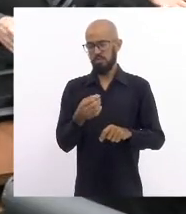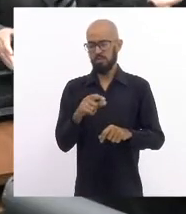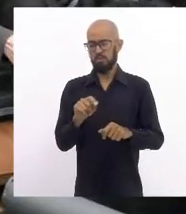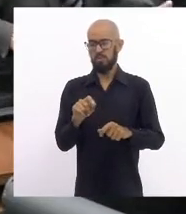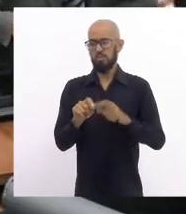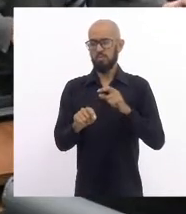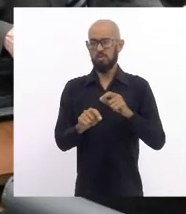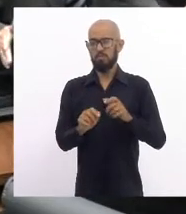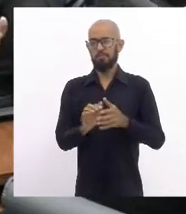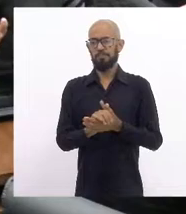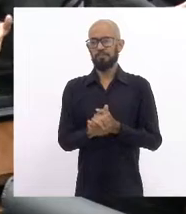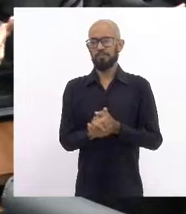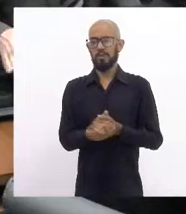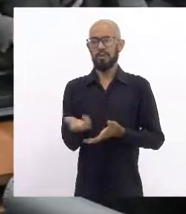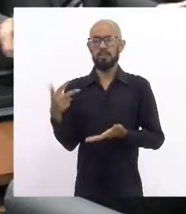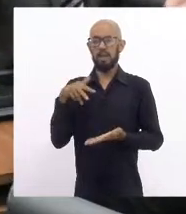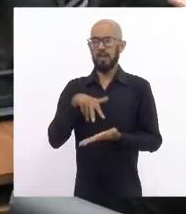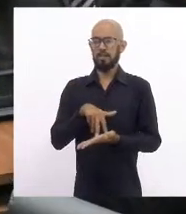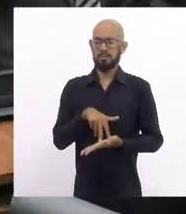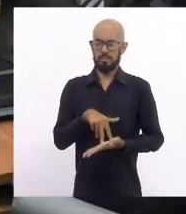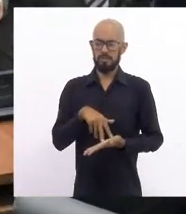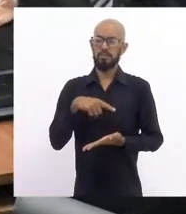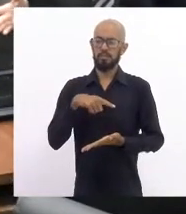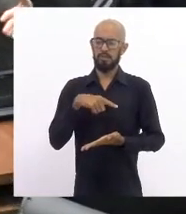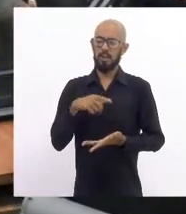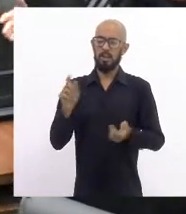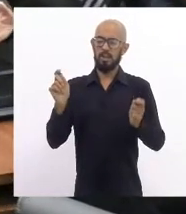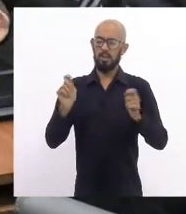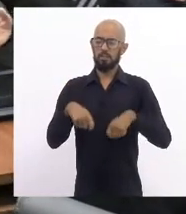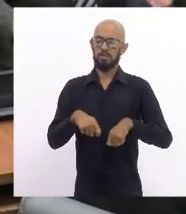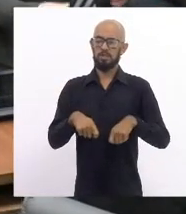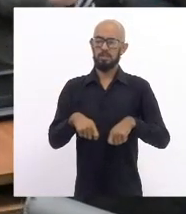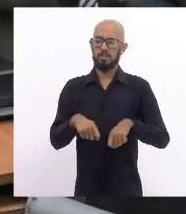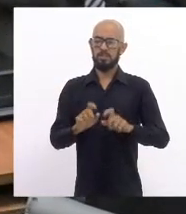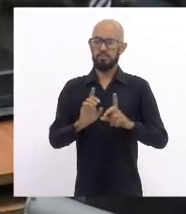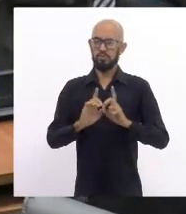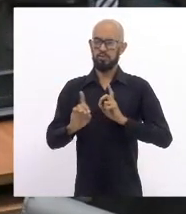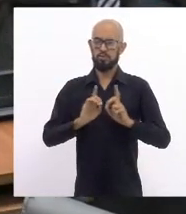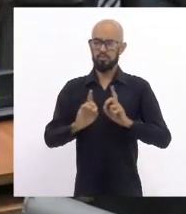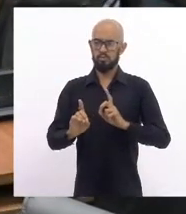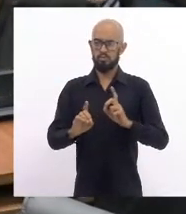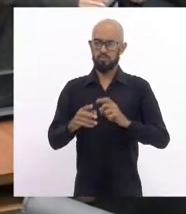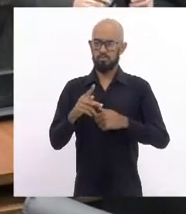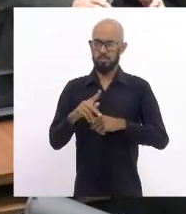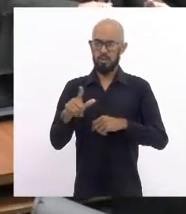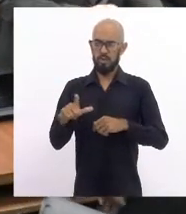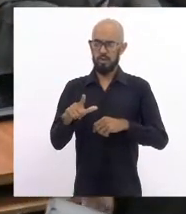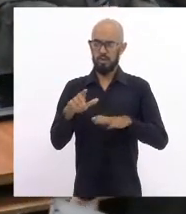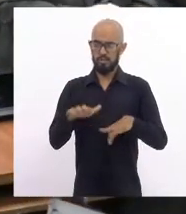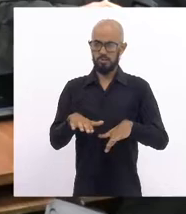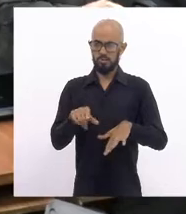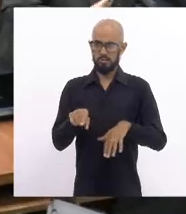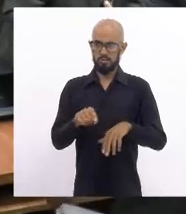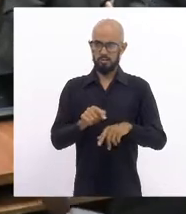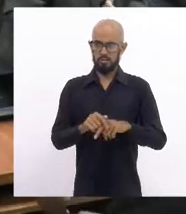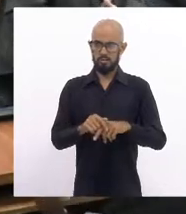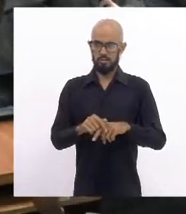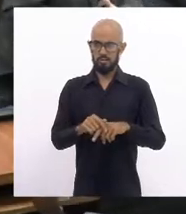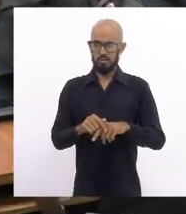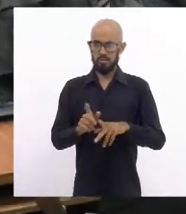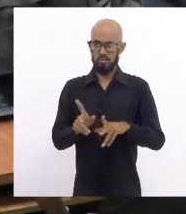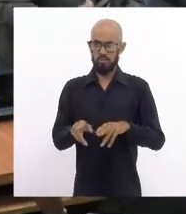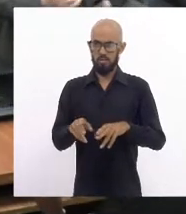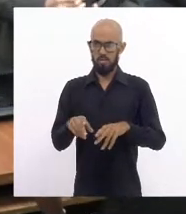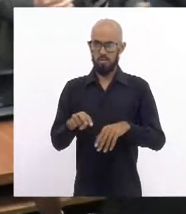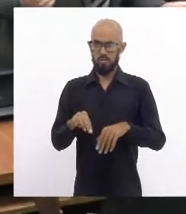de que quem está aqui tem capacidade de discutir um projeto como esse, que, assim como mencionou a deputada